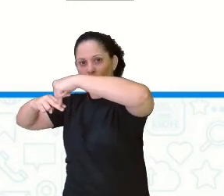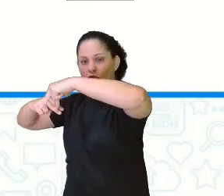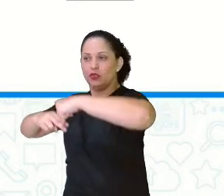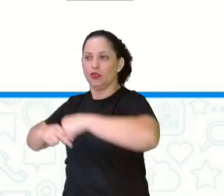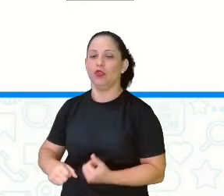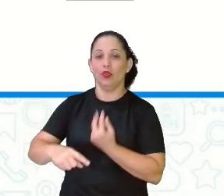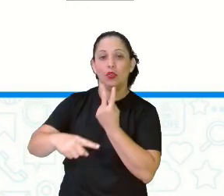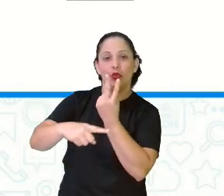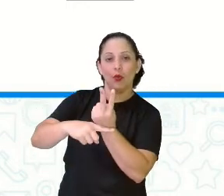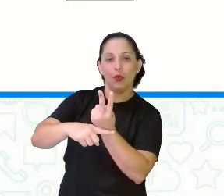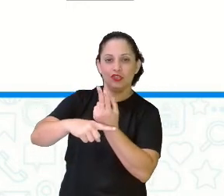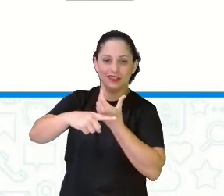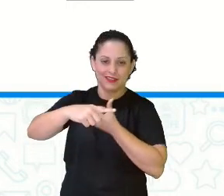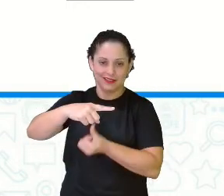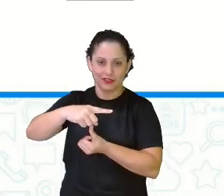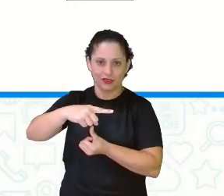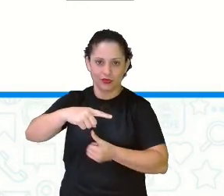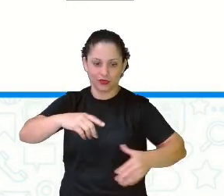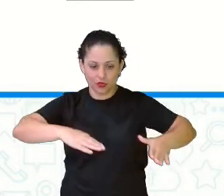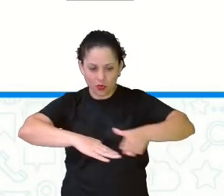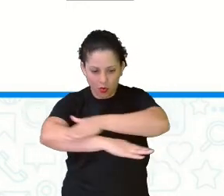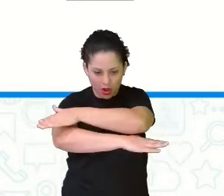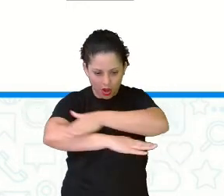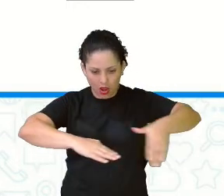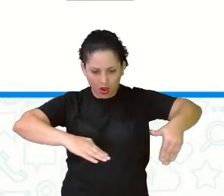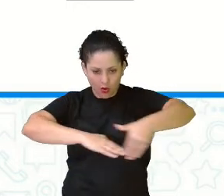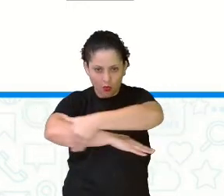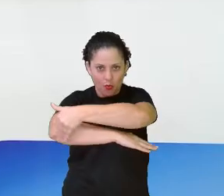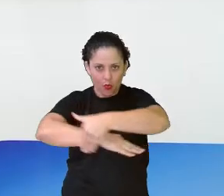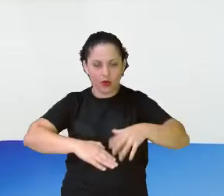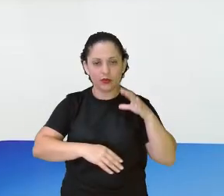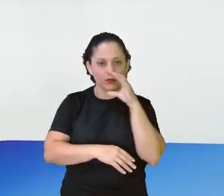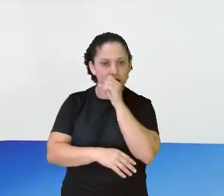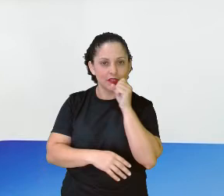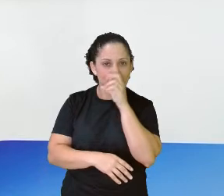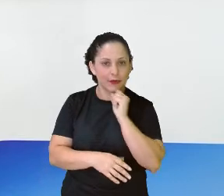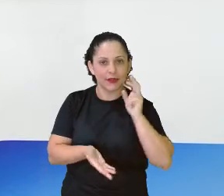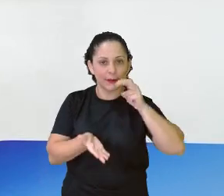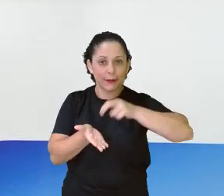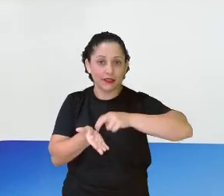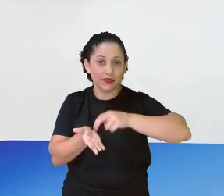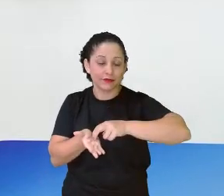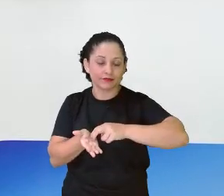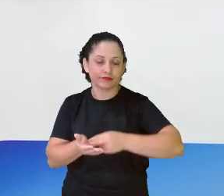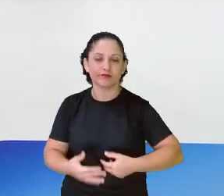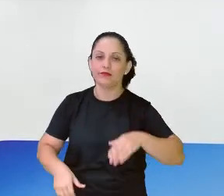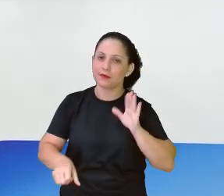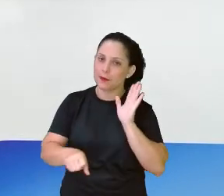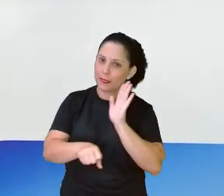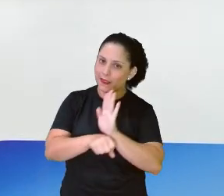sextos de uma estrada no sábado pela manhã. À